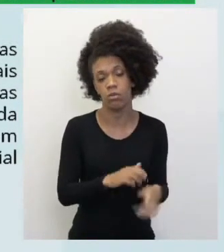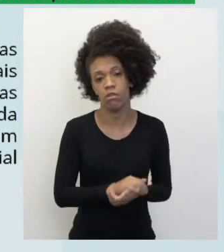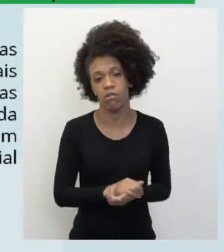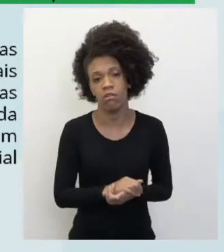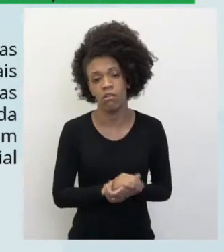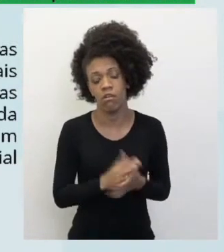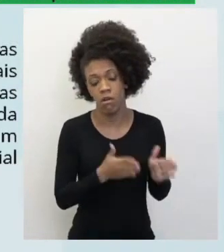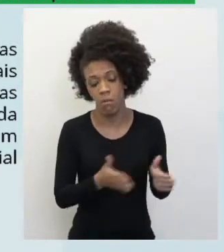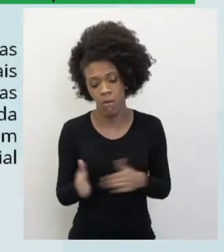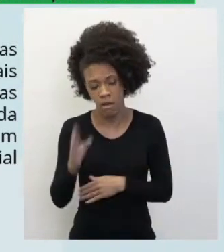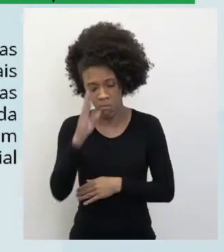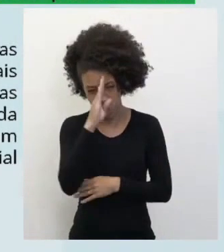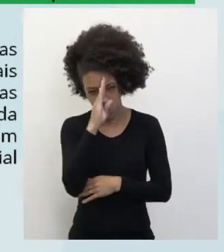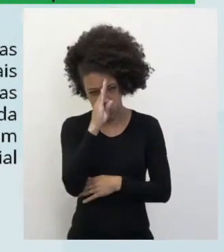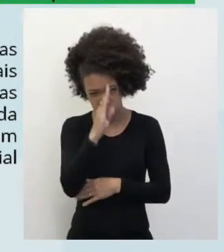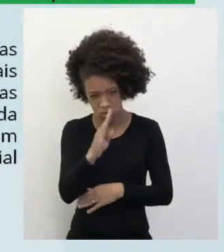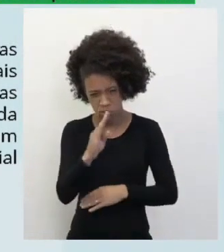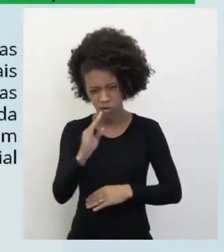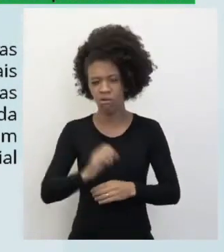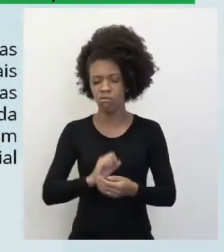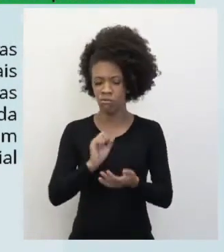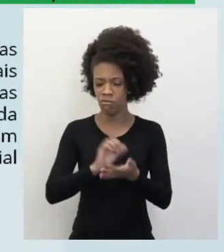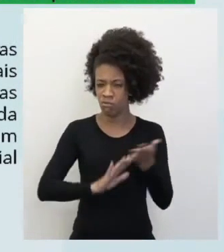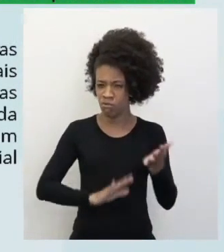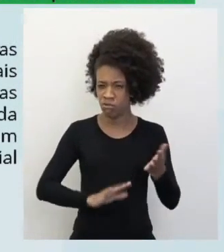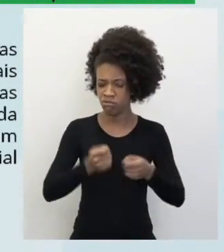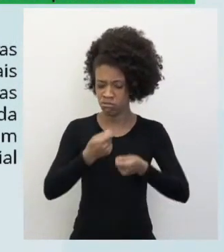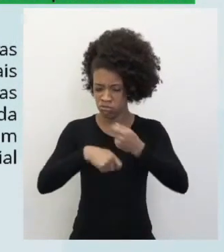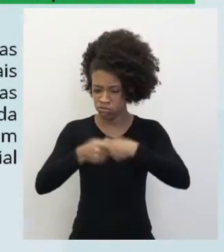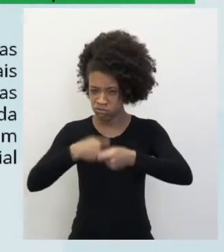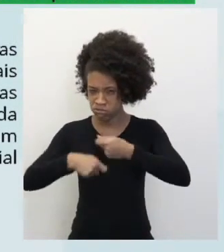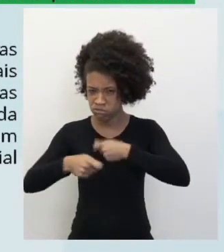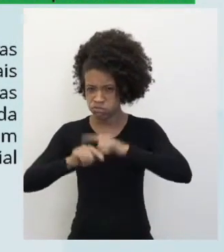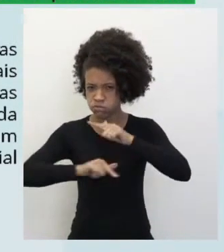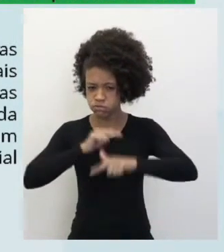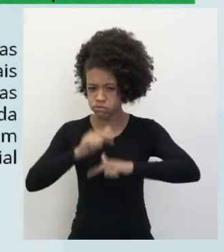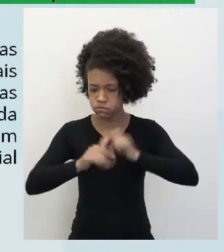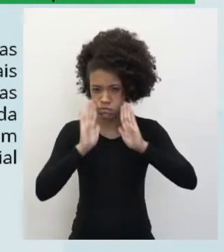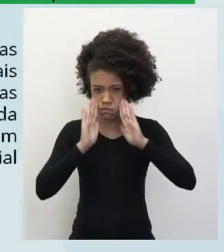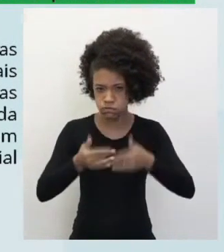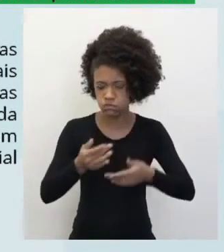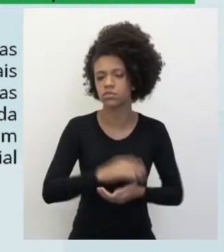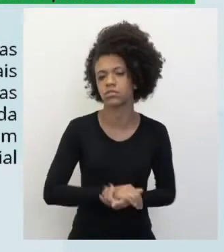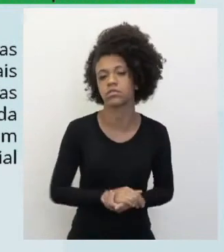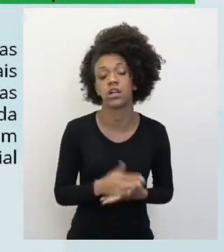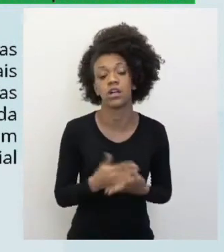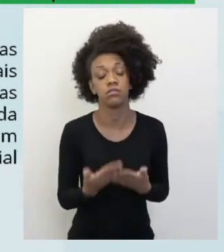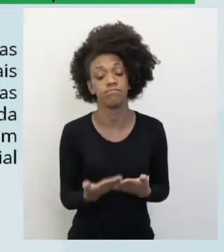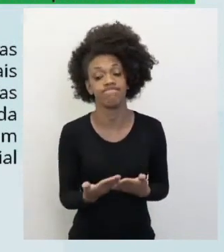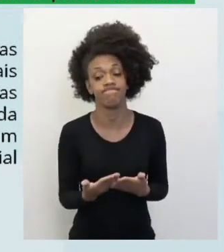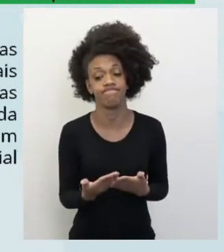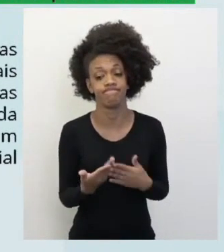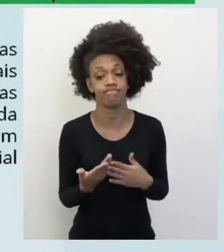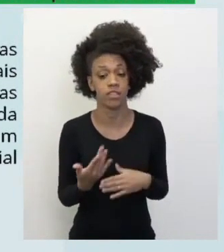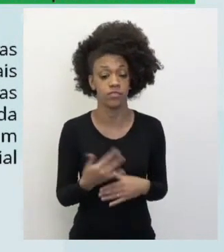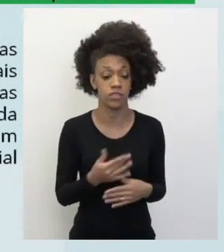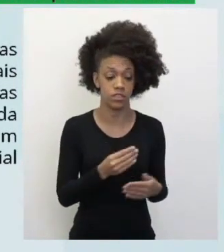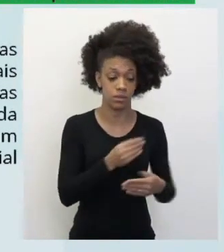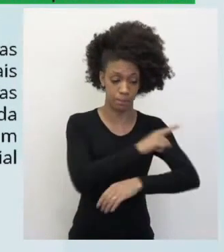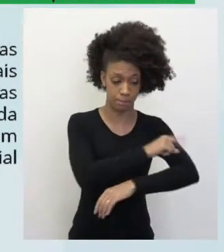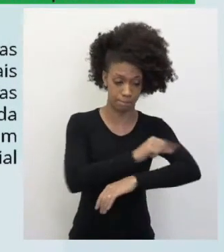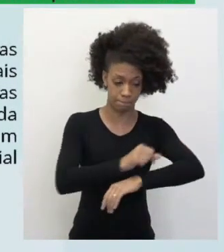ser a principal atividade econômica e a agricultura como sendo de subsistência, ou seja, você planta para o seu